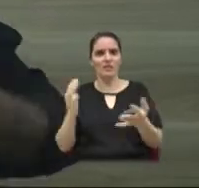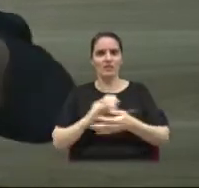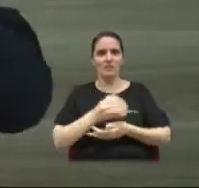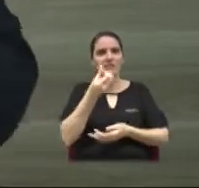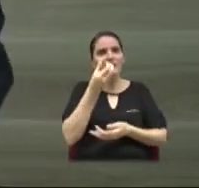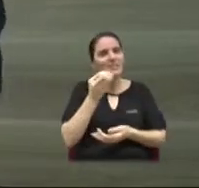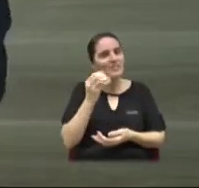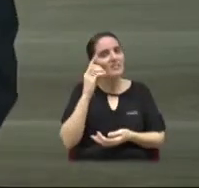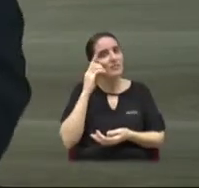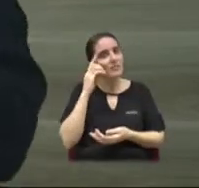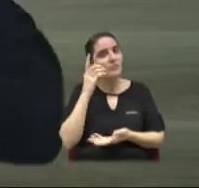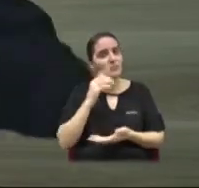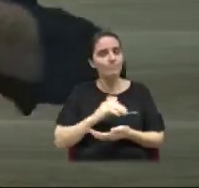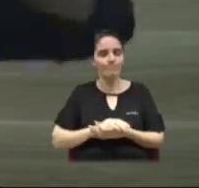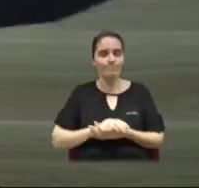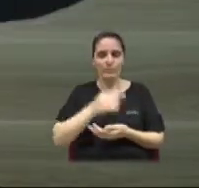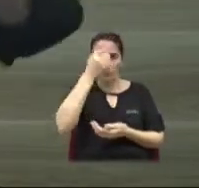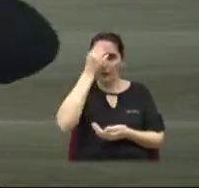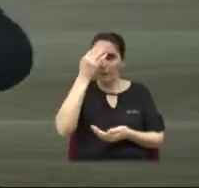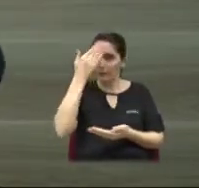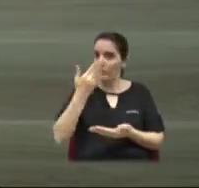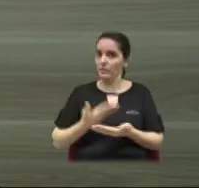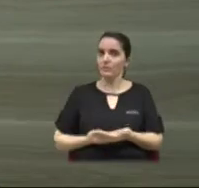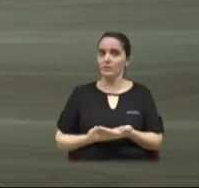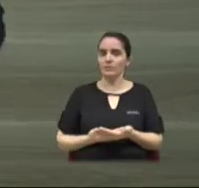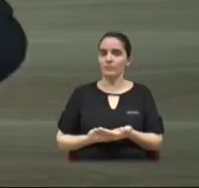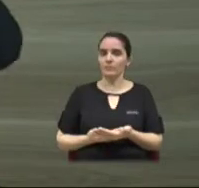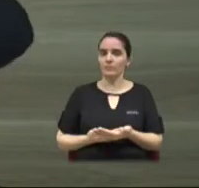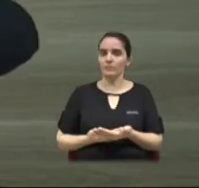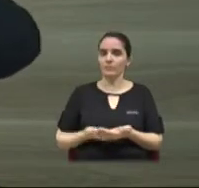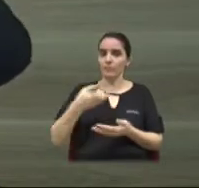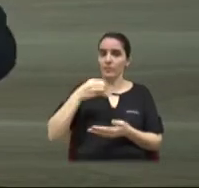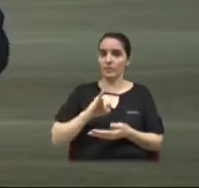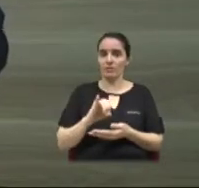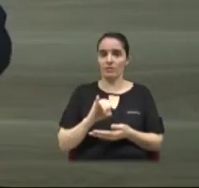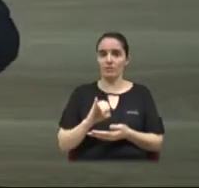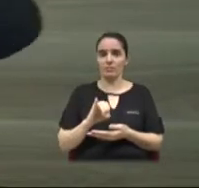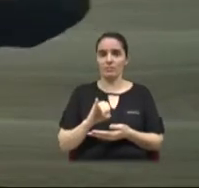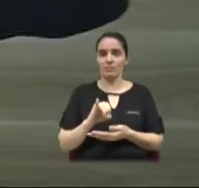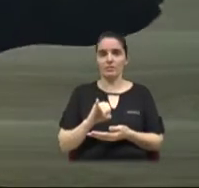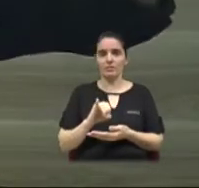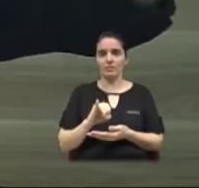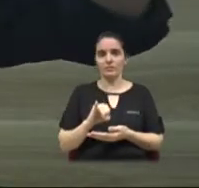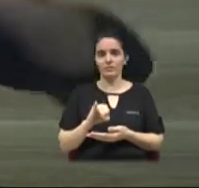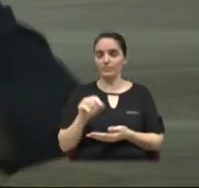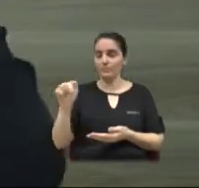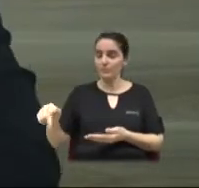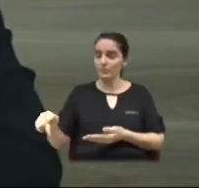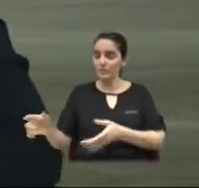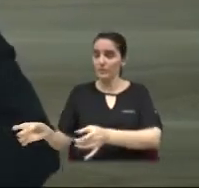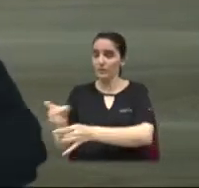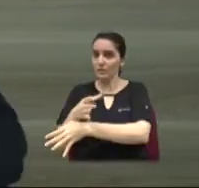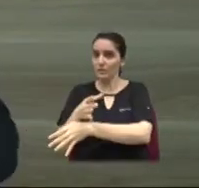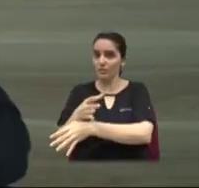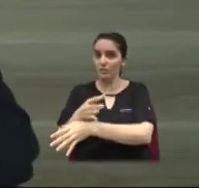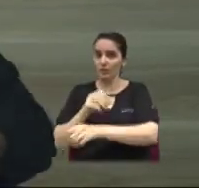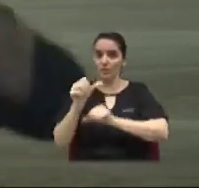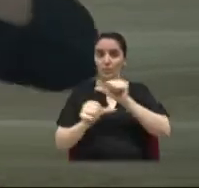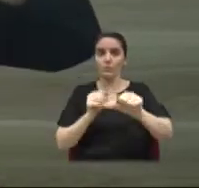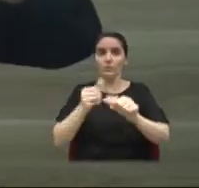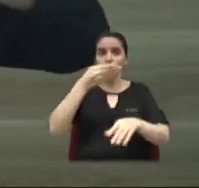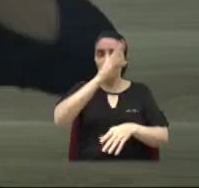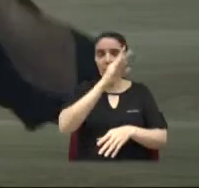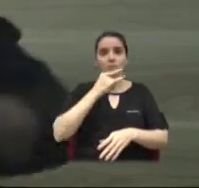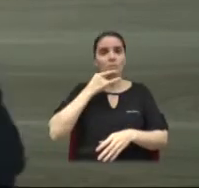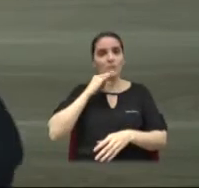dias. Então quero eu acreditar que se vier essa conversa de tirar de Limeira para levar para outra cidade, temos que brigar sim.